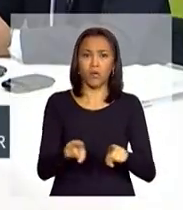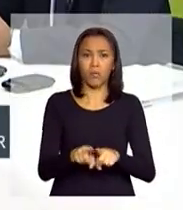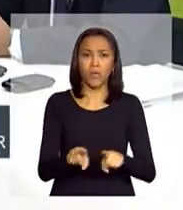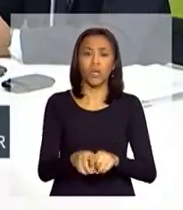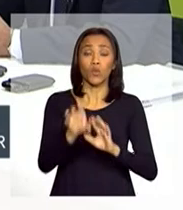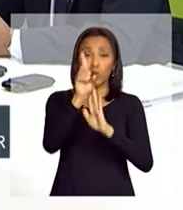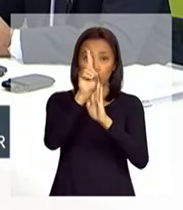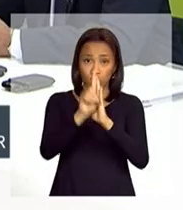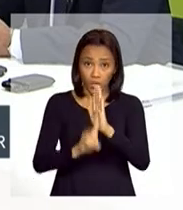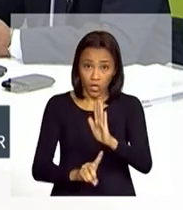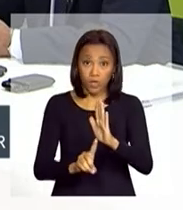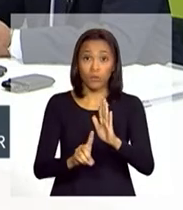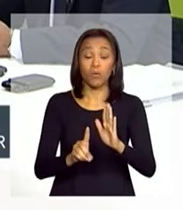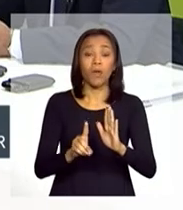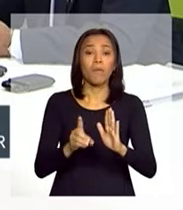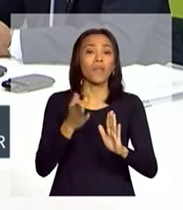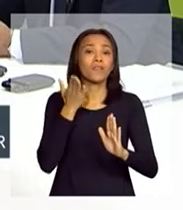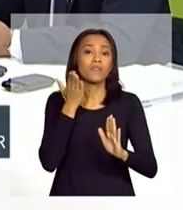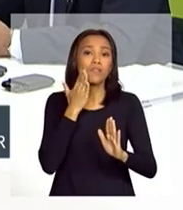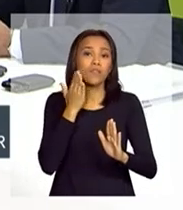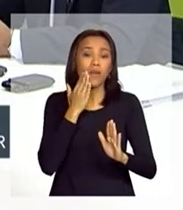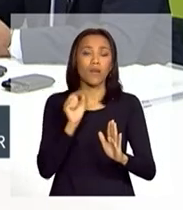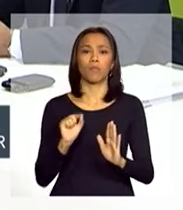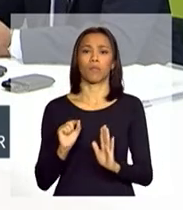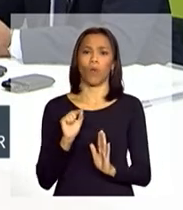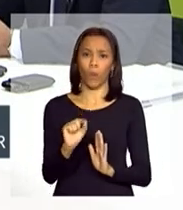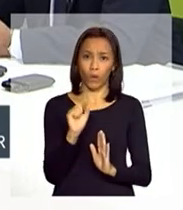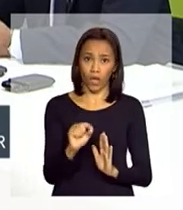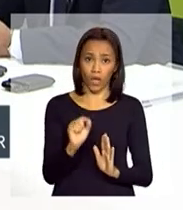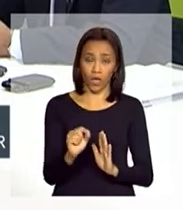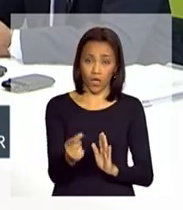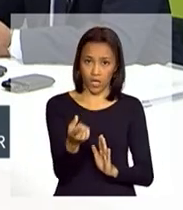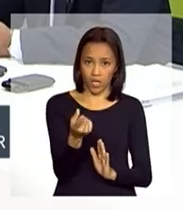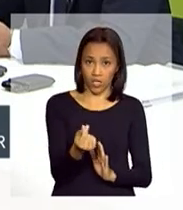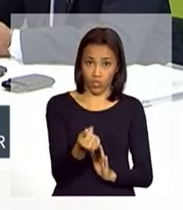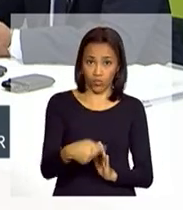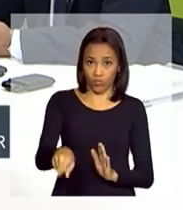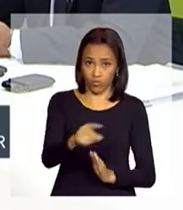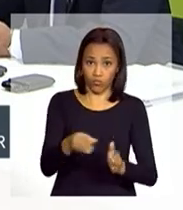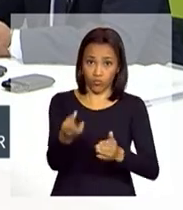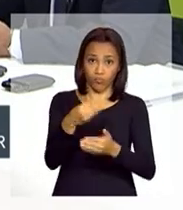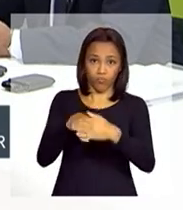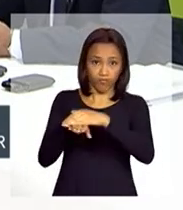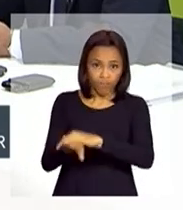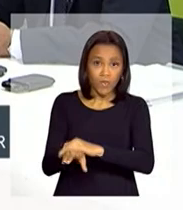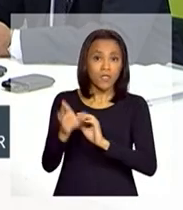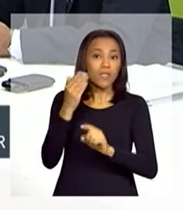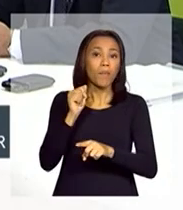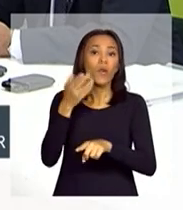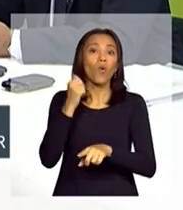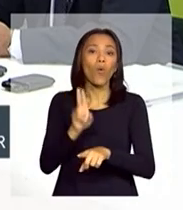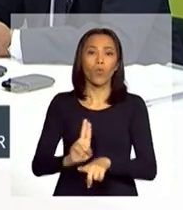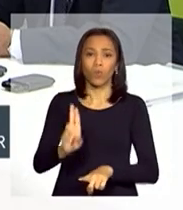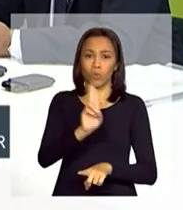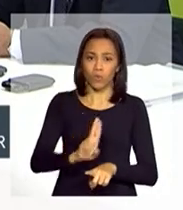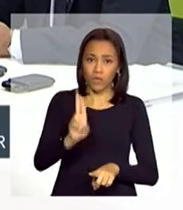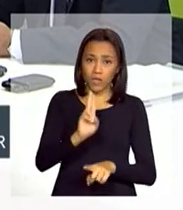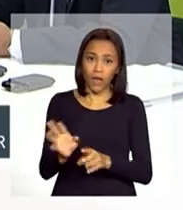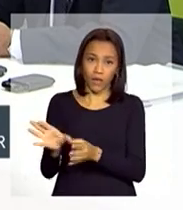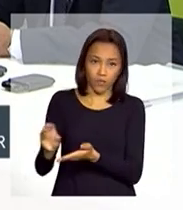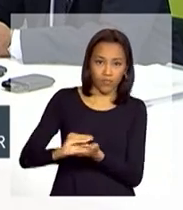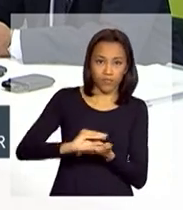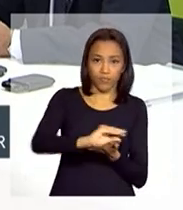difuso no sentido de que haja depósito desses recursos E que esse recursos melhor utilizado inclusive na educação